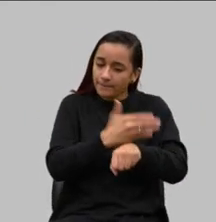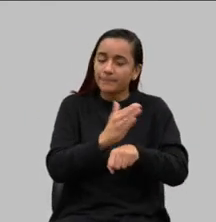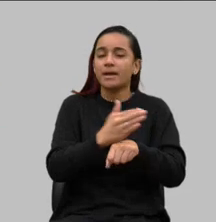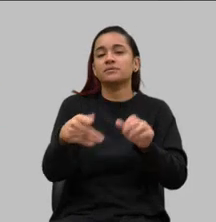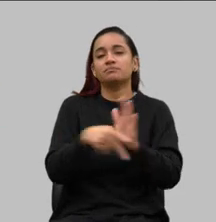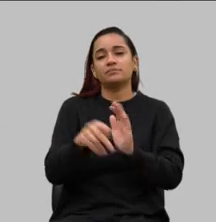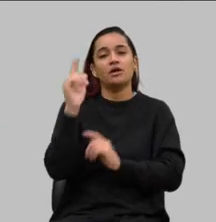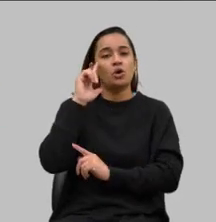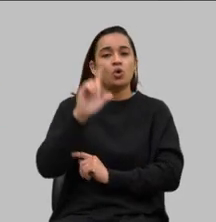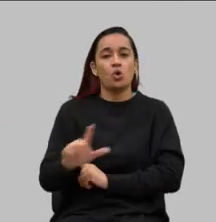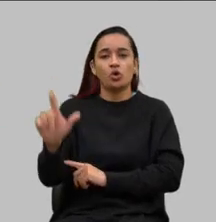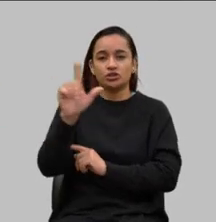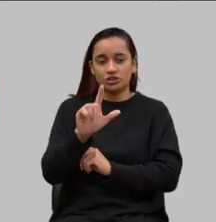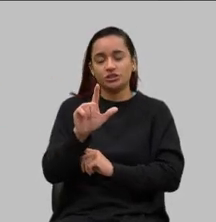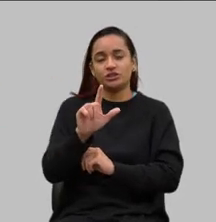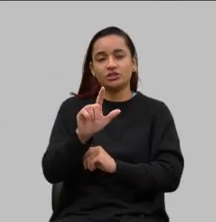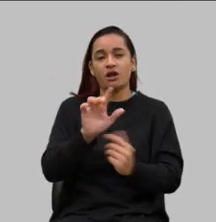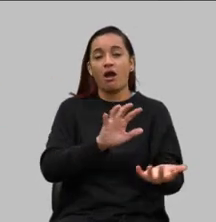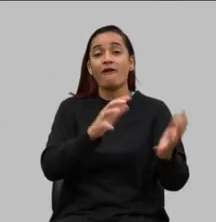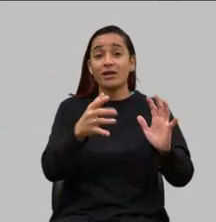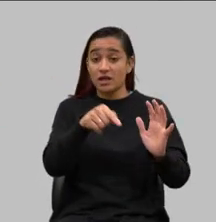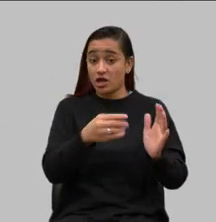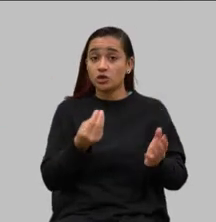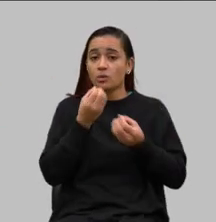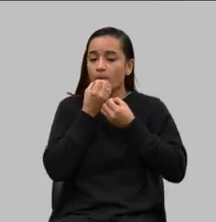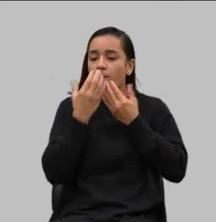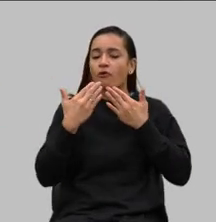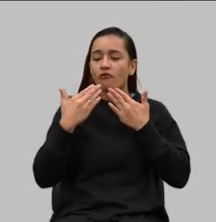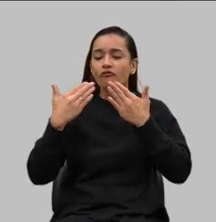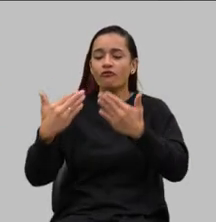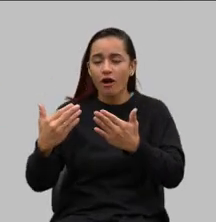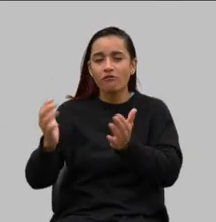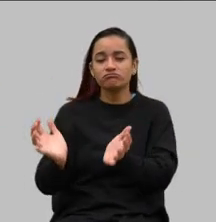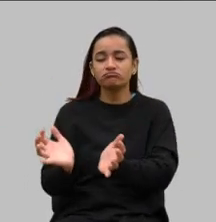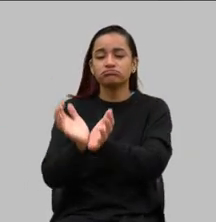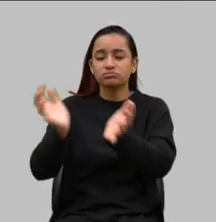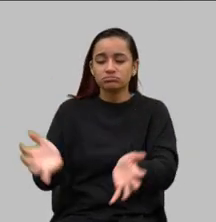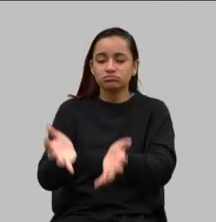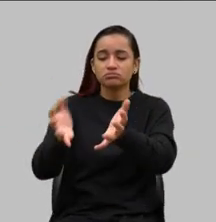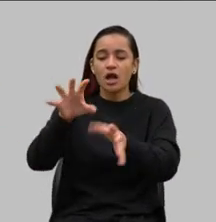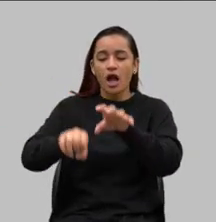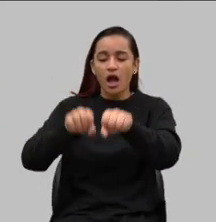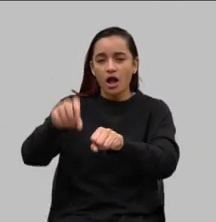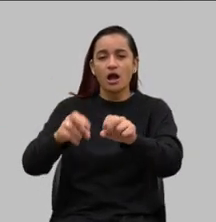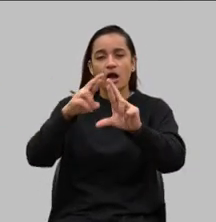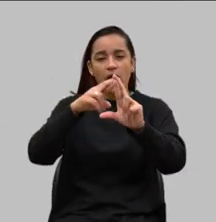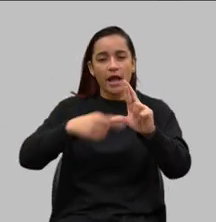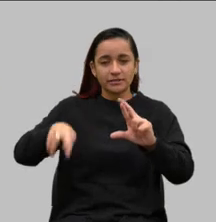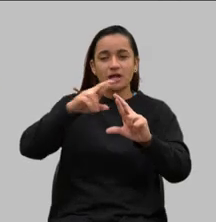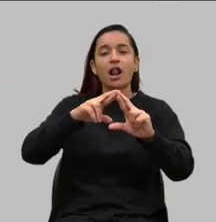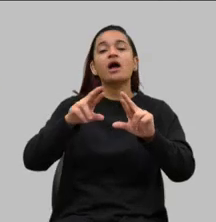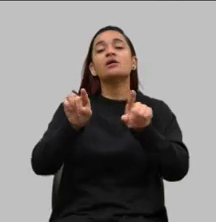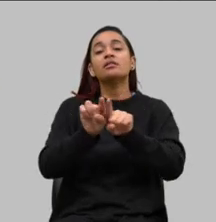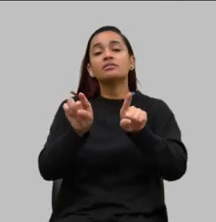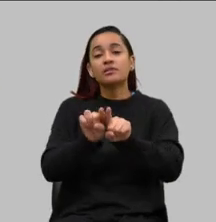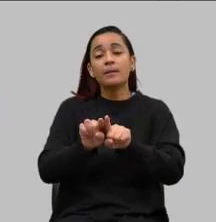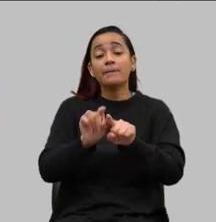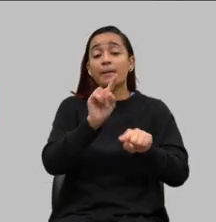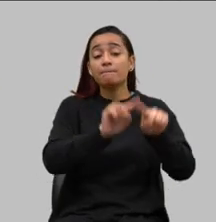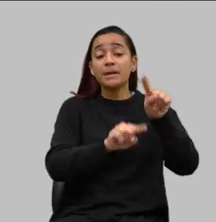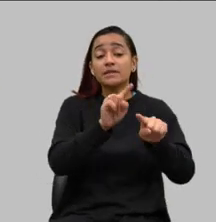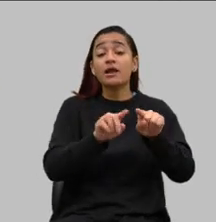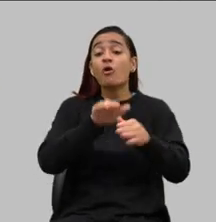né isso favorece a reciclagem reduz a necessidade de destinação final eh desse material então